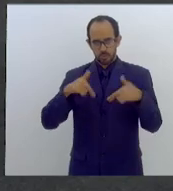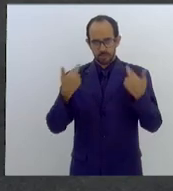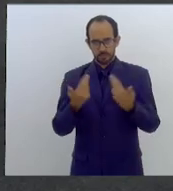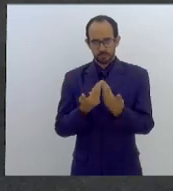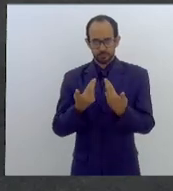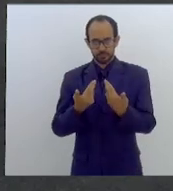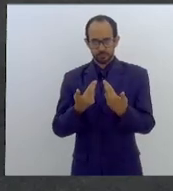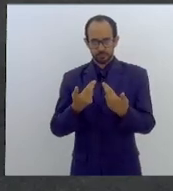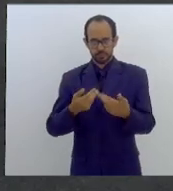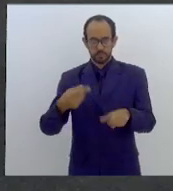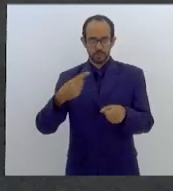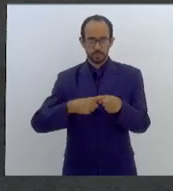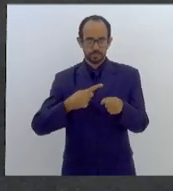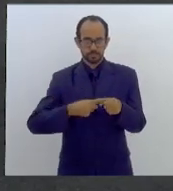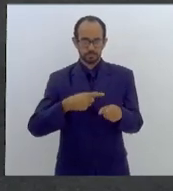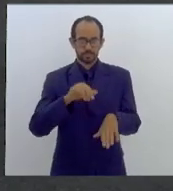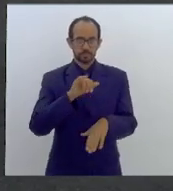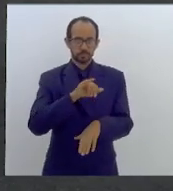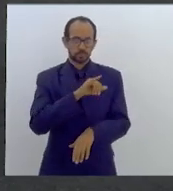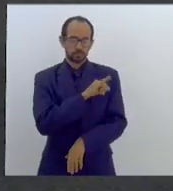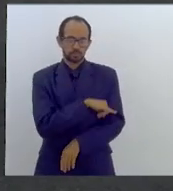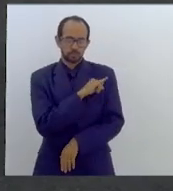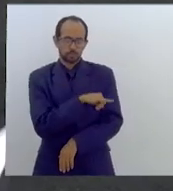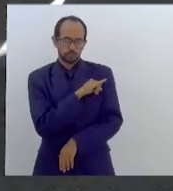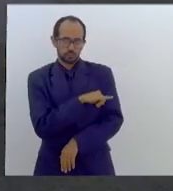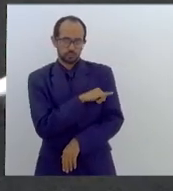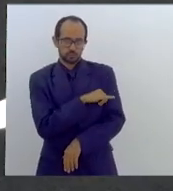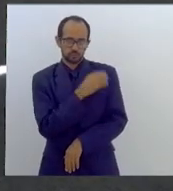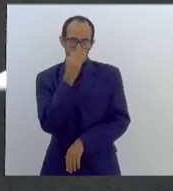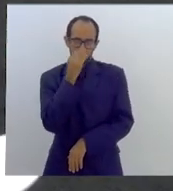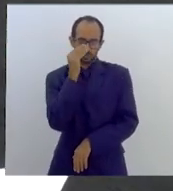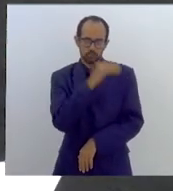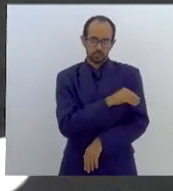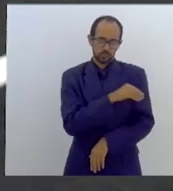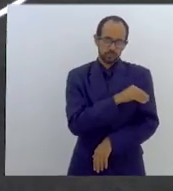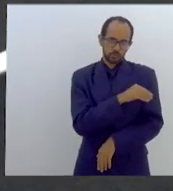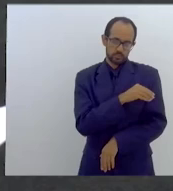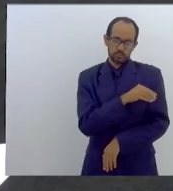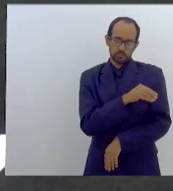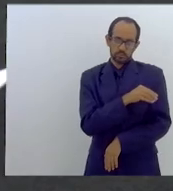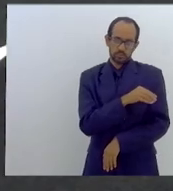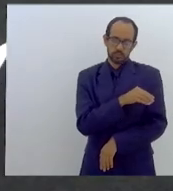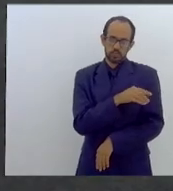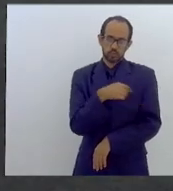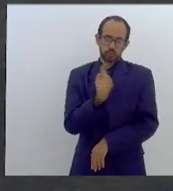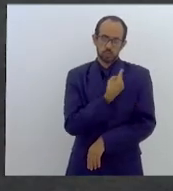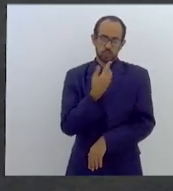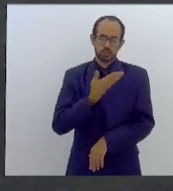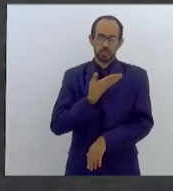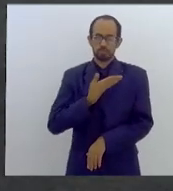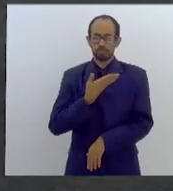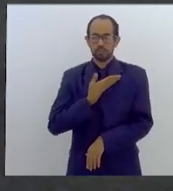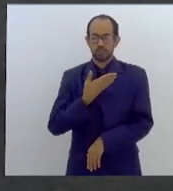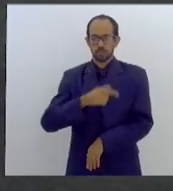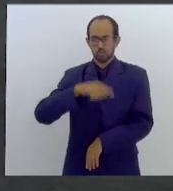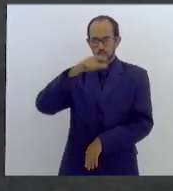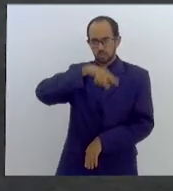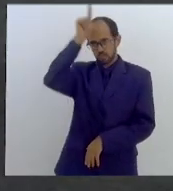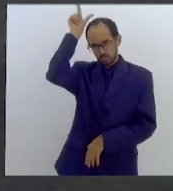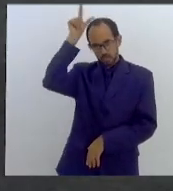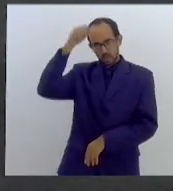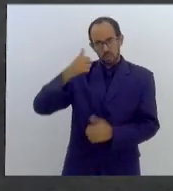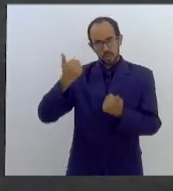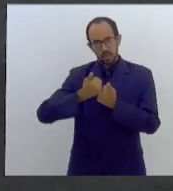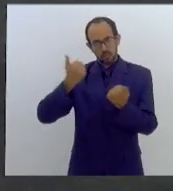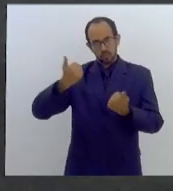E a cidade do Rio de Janeiro ficou excluída. Na época, o nosso querido amigo e deputado Luiz Paulo era o